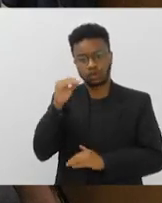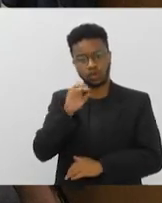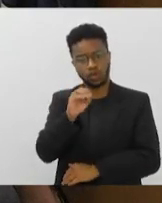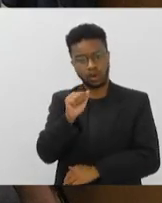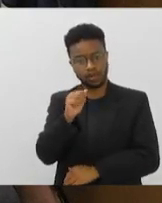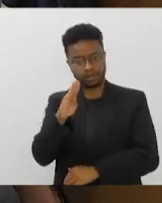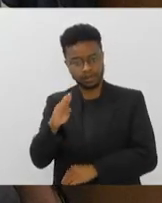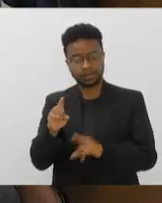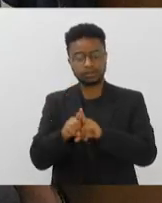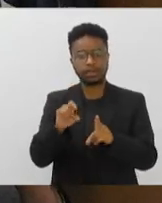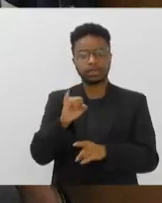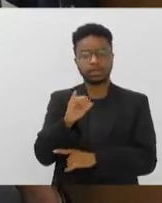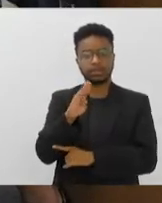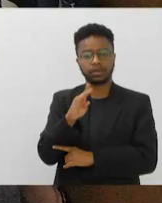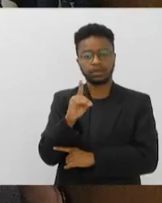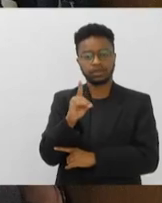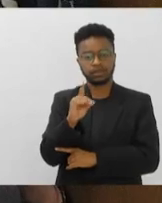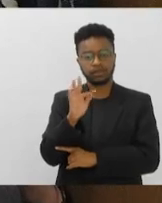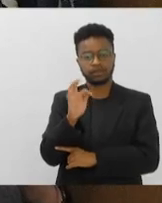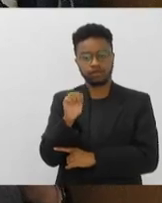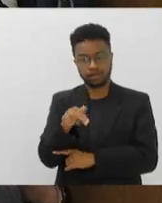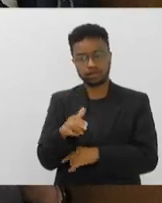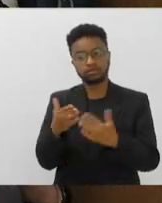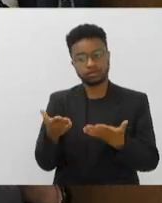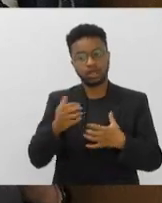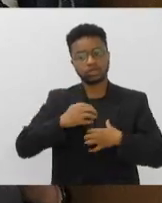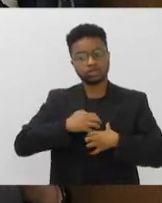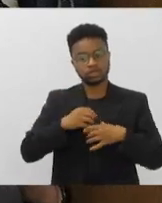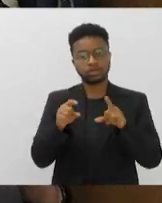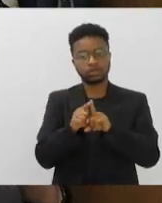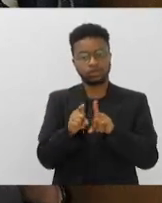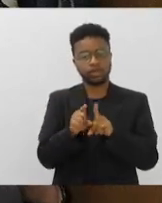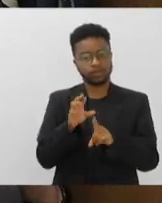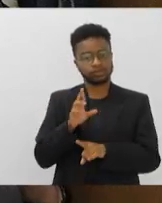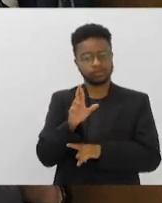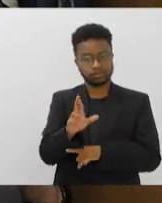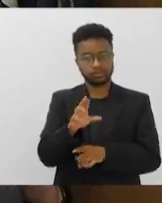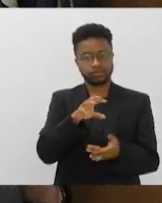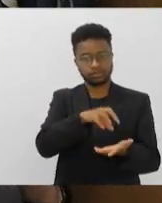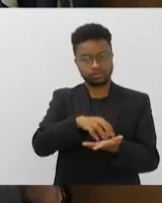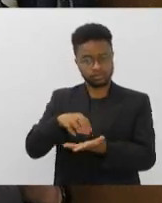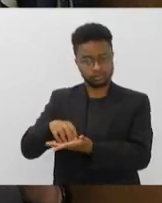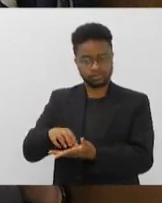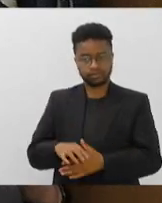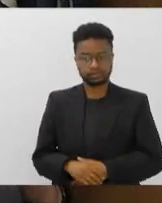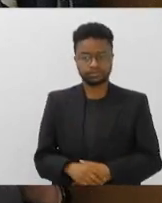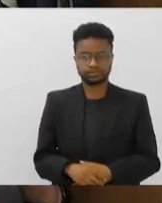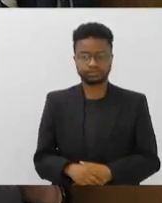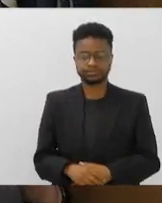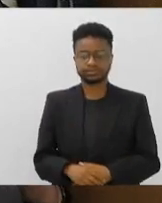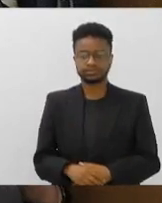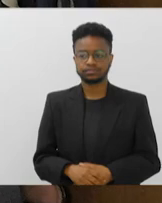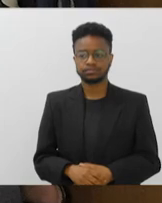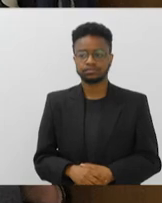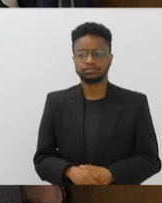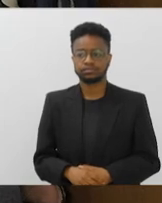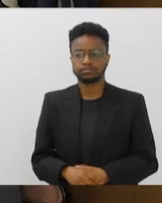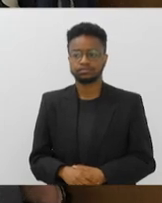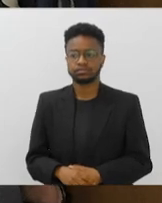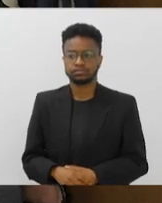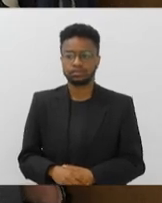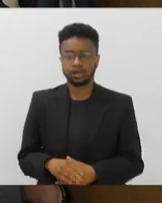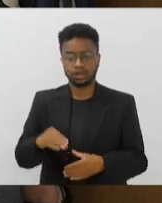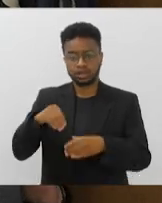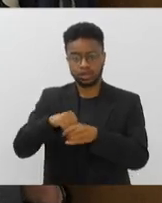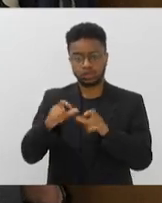ibd fã Então me sinto também nesse lugar de representação dessas entidades eh dentro da amar onde eu